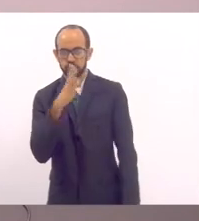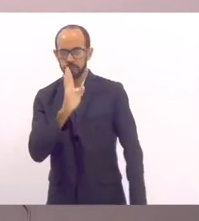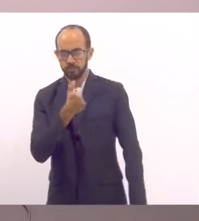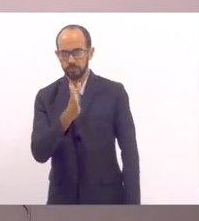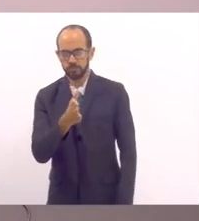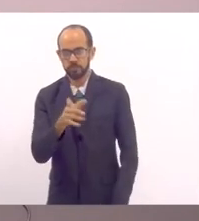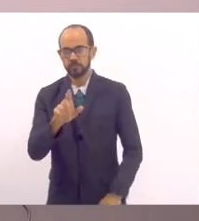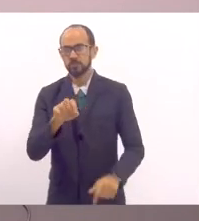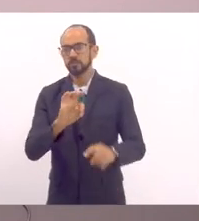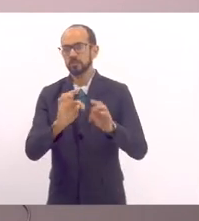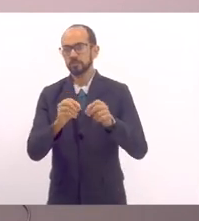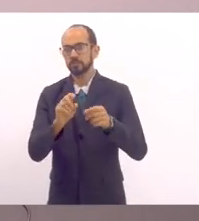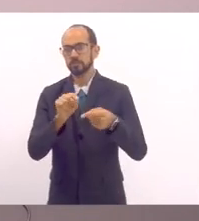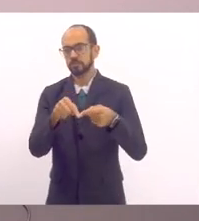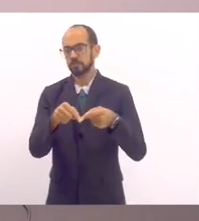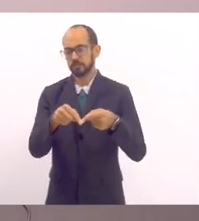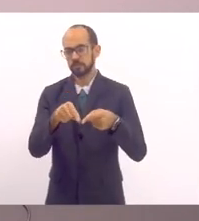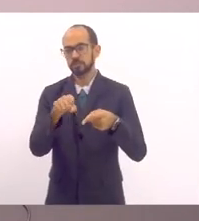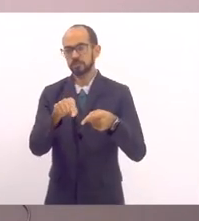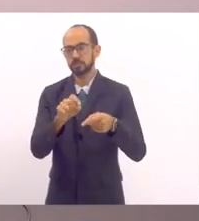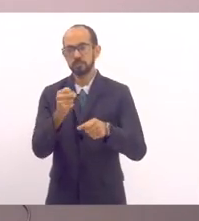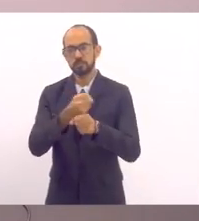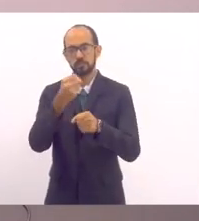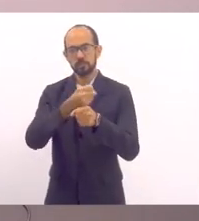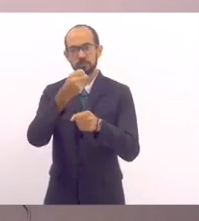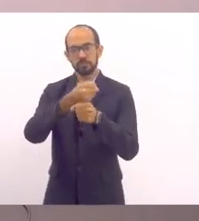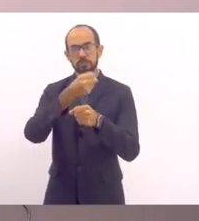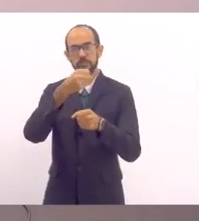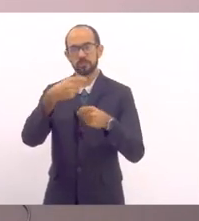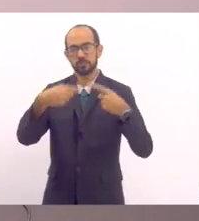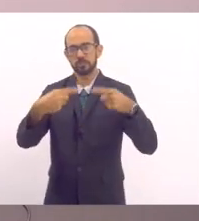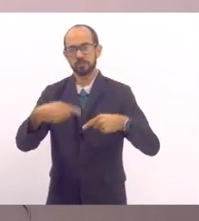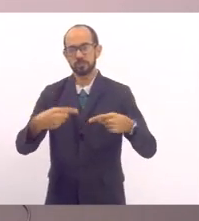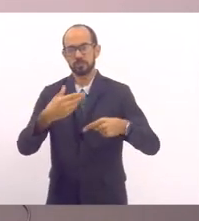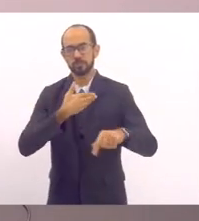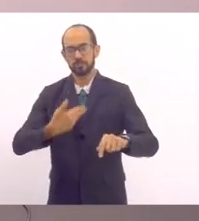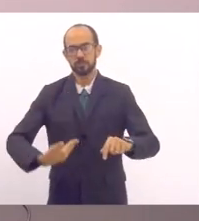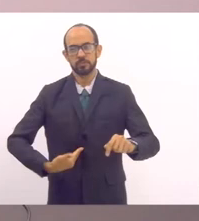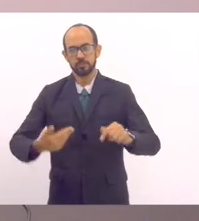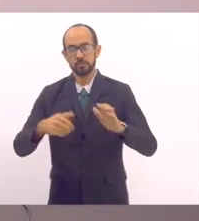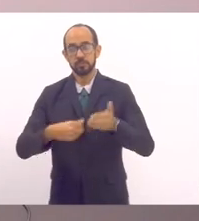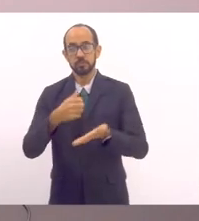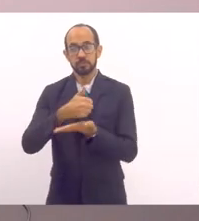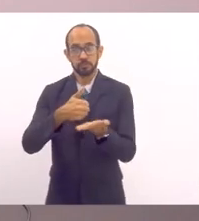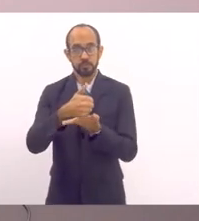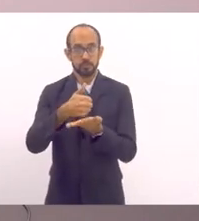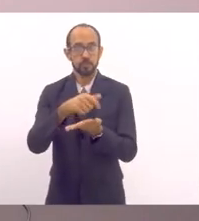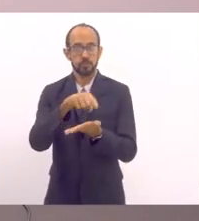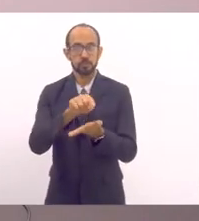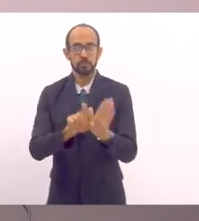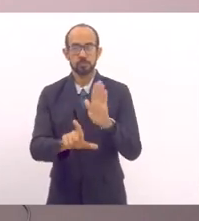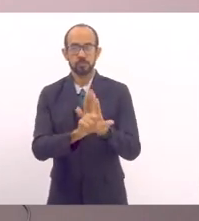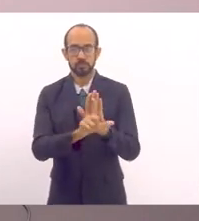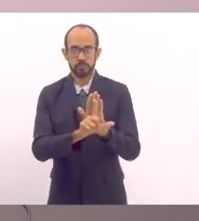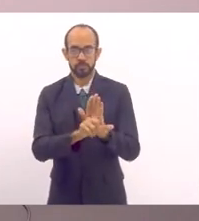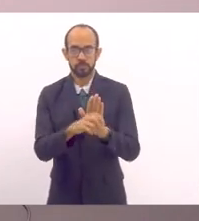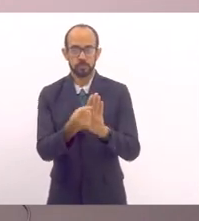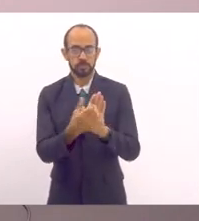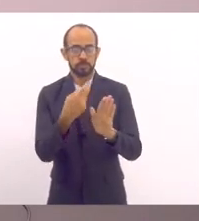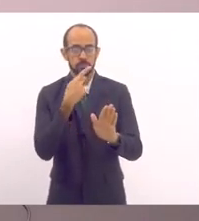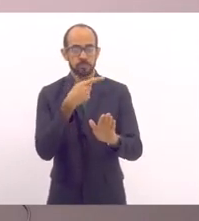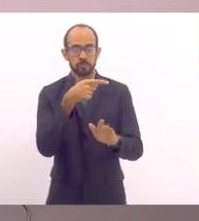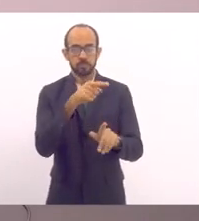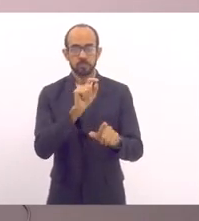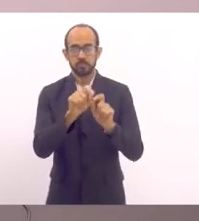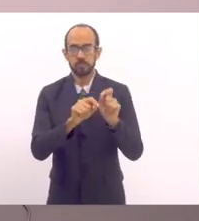um objetivo comum, que é construir essa política pública, né, com base numa lei. Então, quando o pessoal colocou aqui a questão...